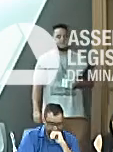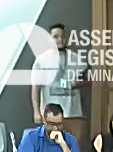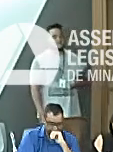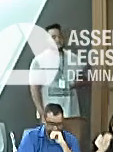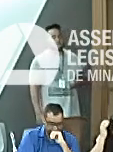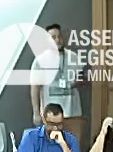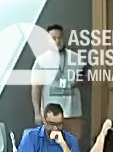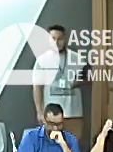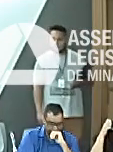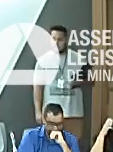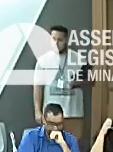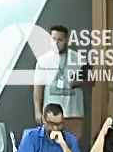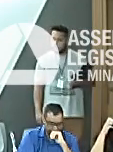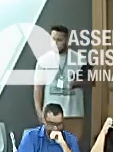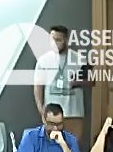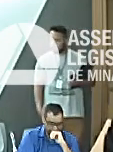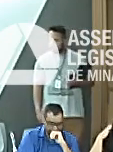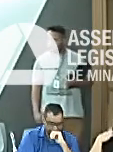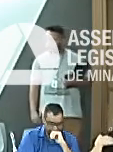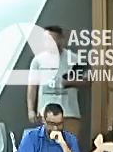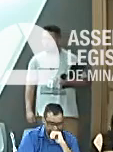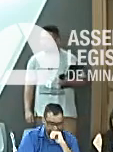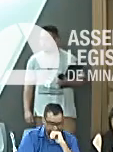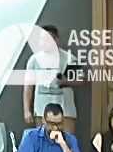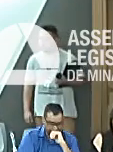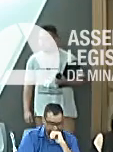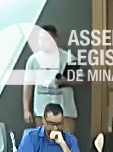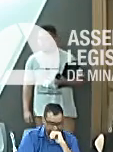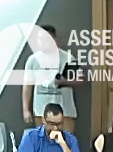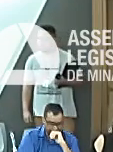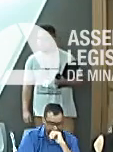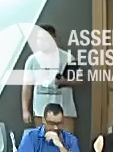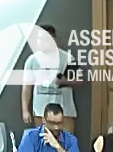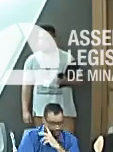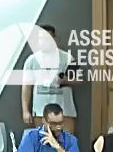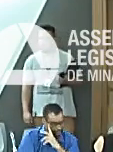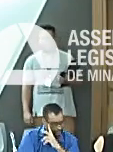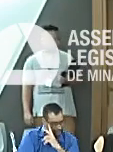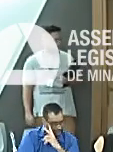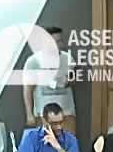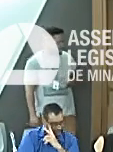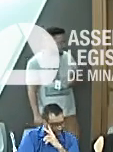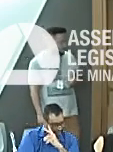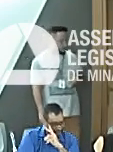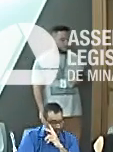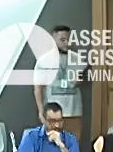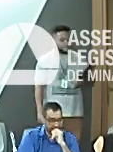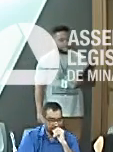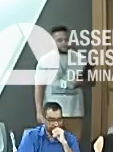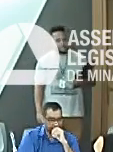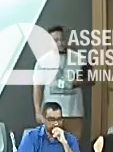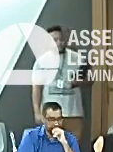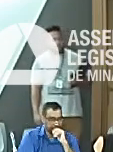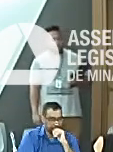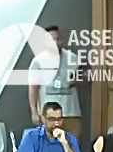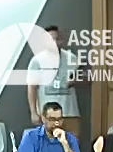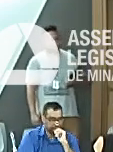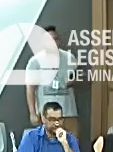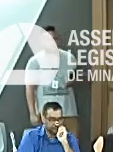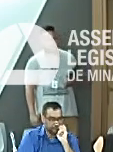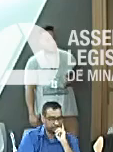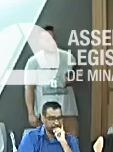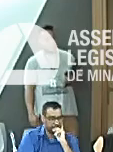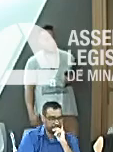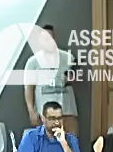legislativo então são duas áreas que vão tratar da propositura do projeto ea tramitação então algo extremamente